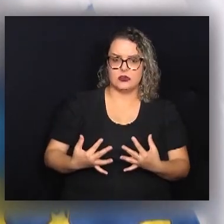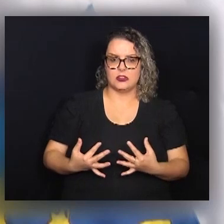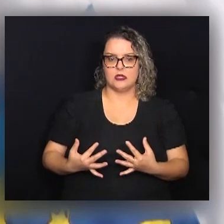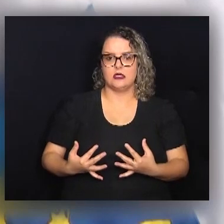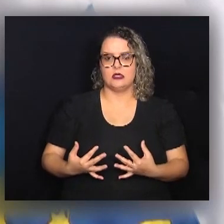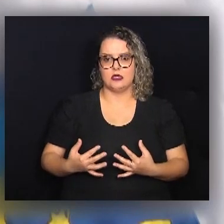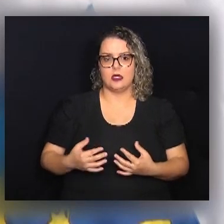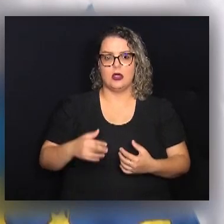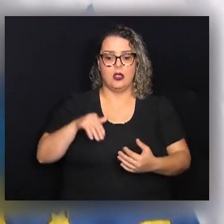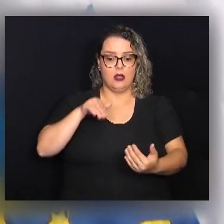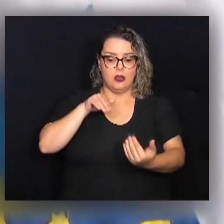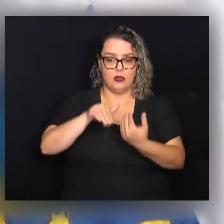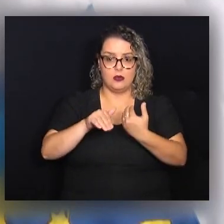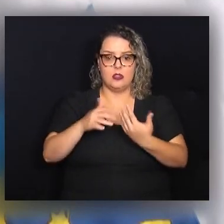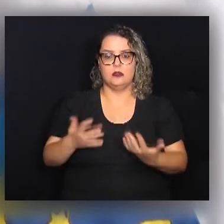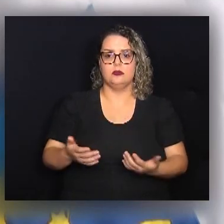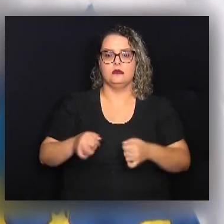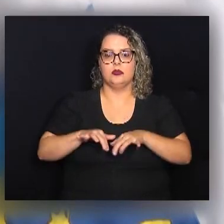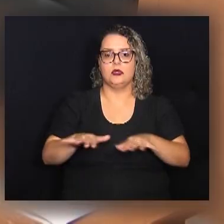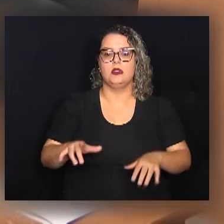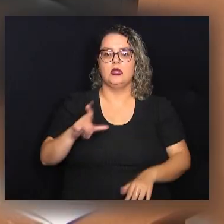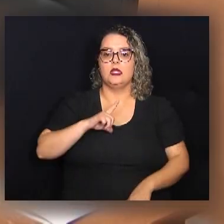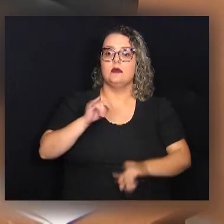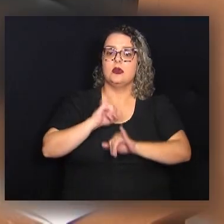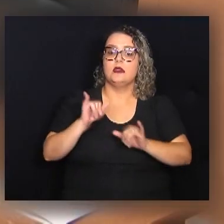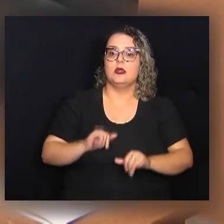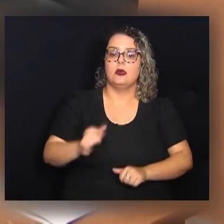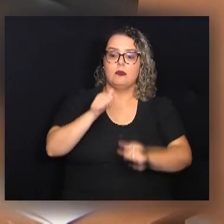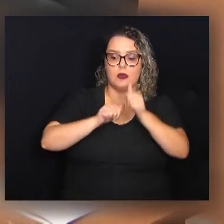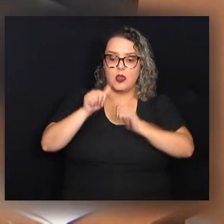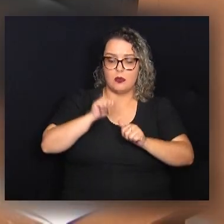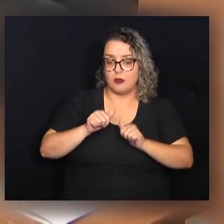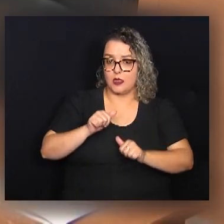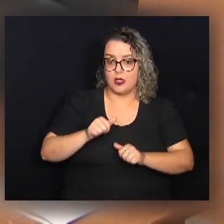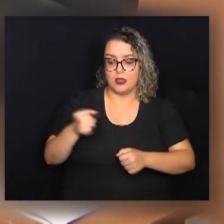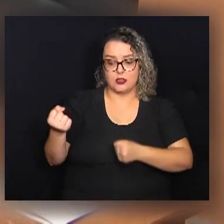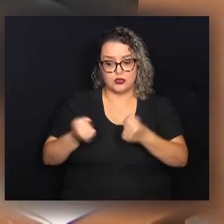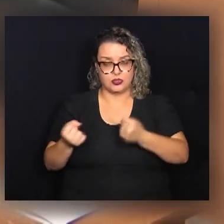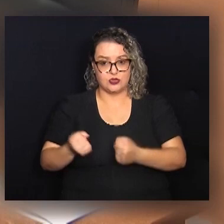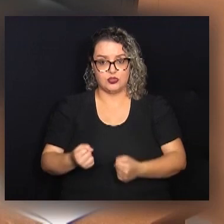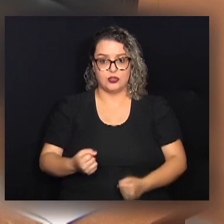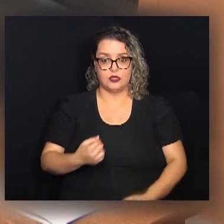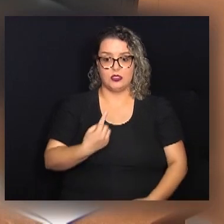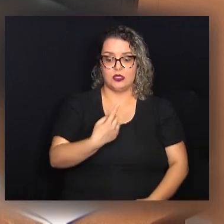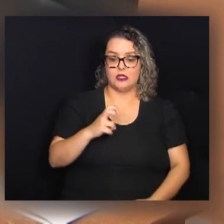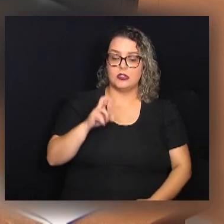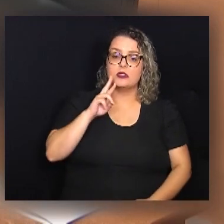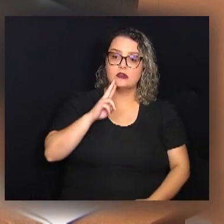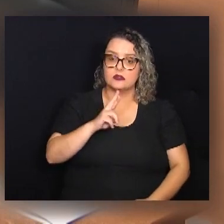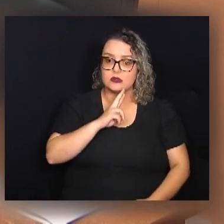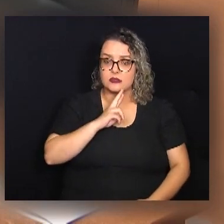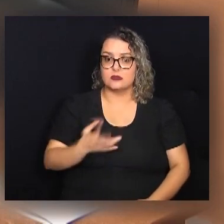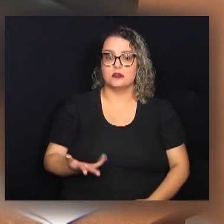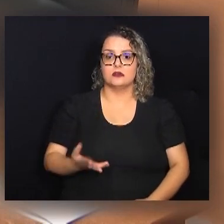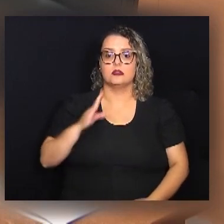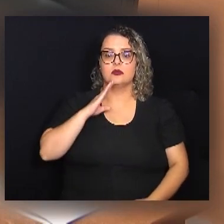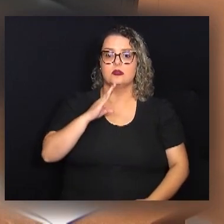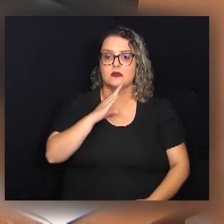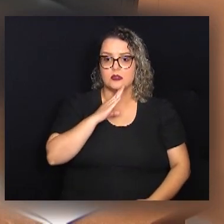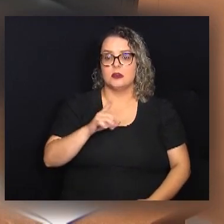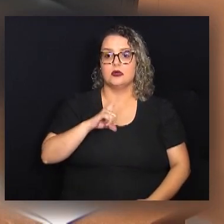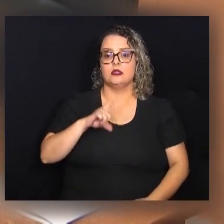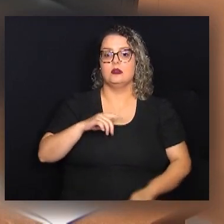aplicadas. Com os descontos dos impostos, a arrecadação líquida no segundo trimestre de 2023 foi de